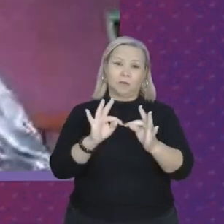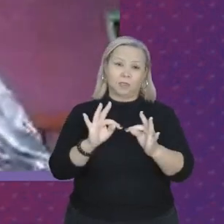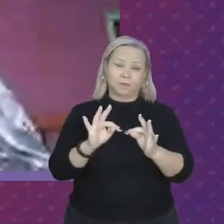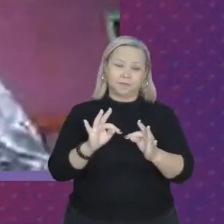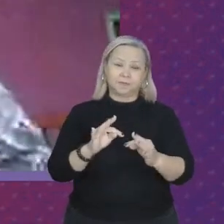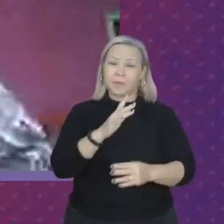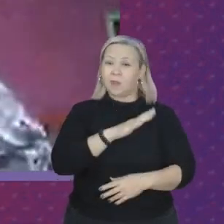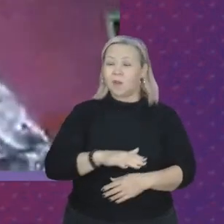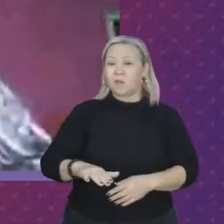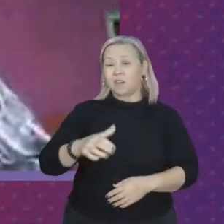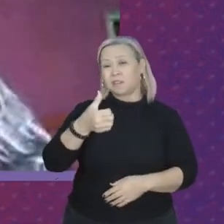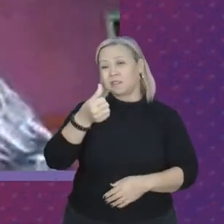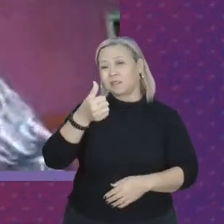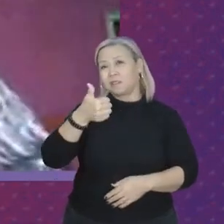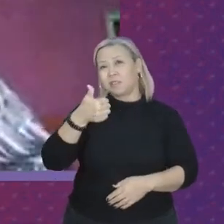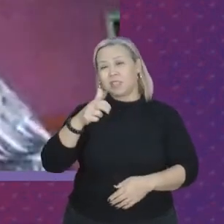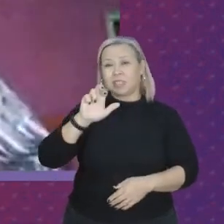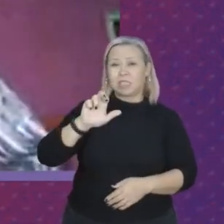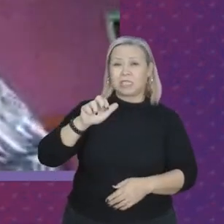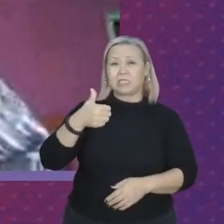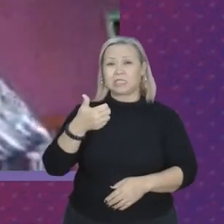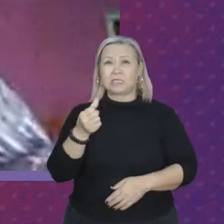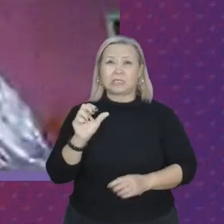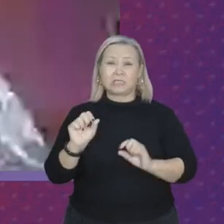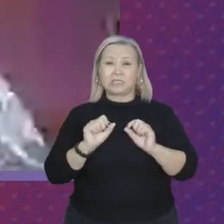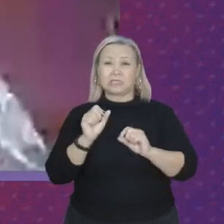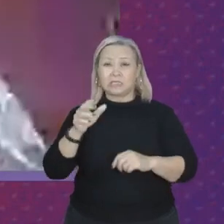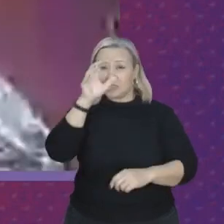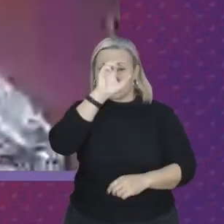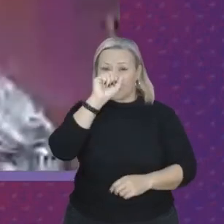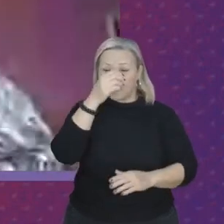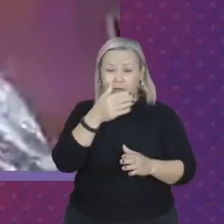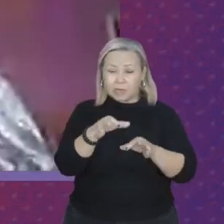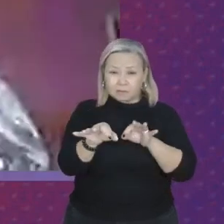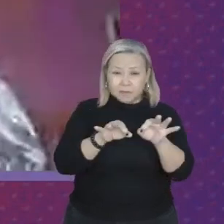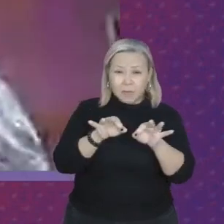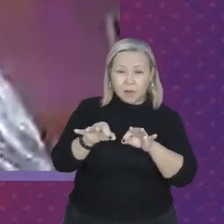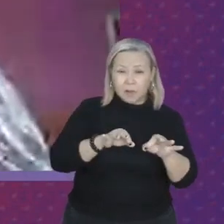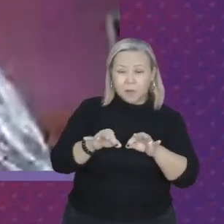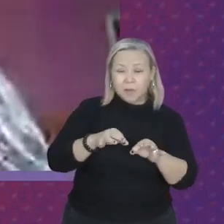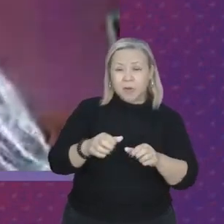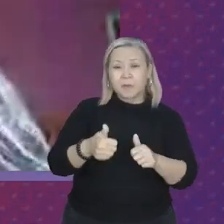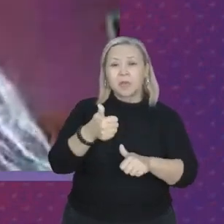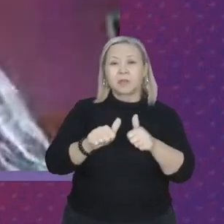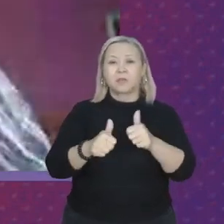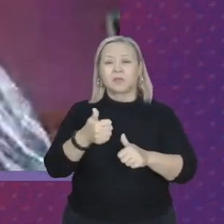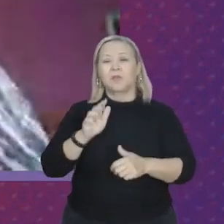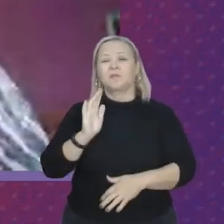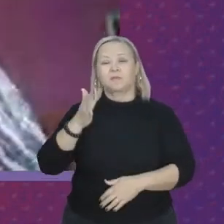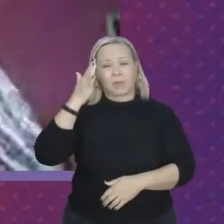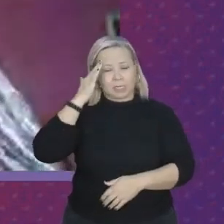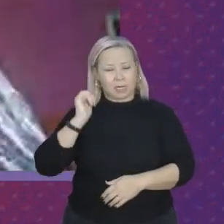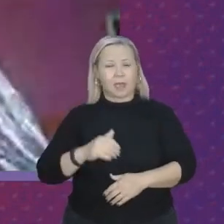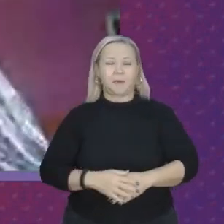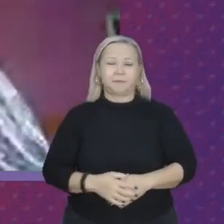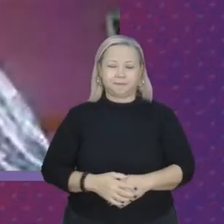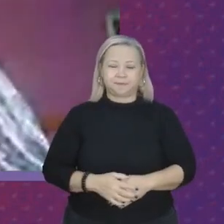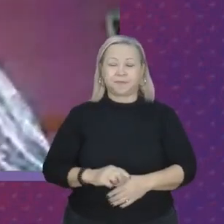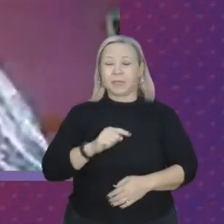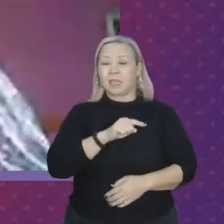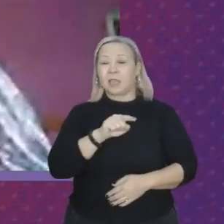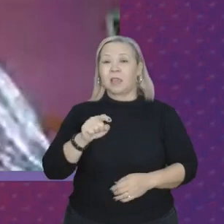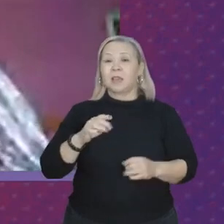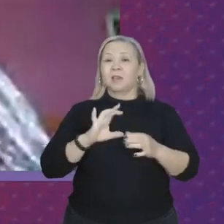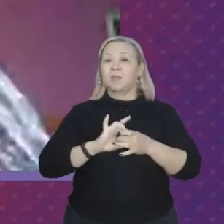de 15, 16 anos que está aprendendo a programar aplicativo de jogo por curiosidade já está surfando na onda. Então, assim, essa